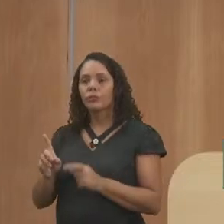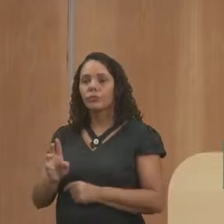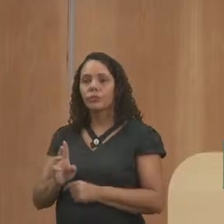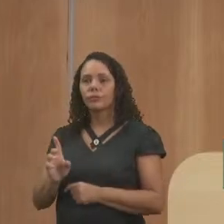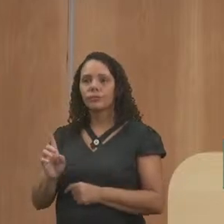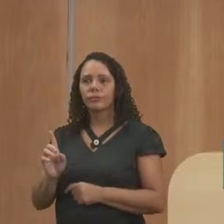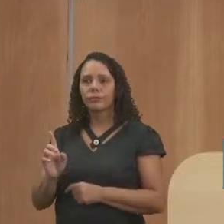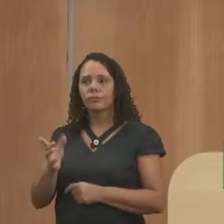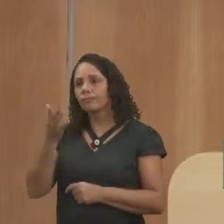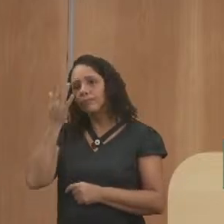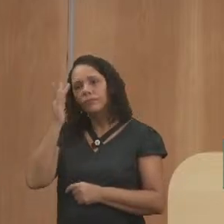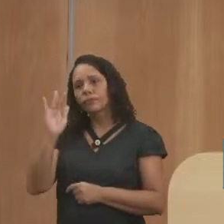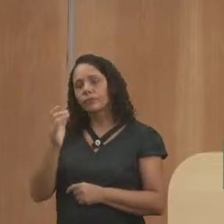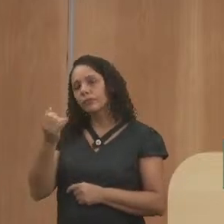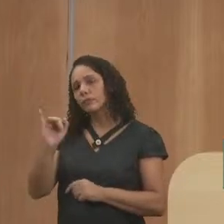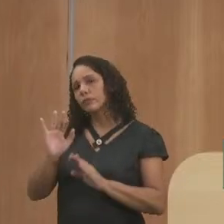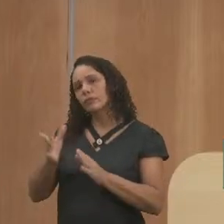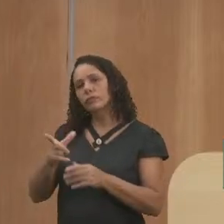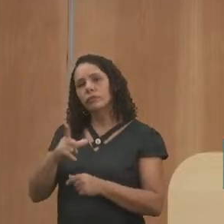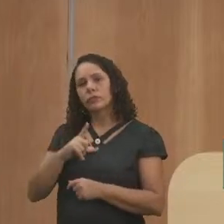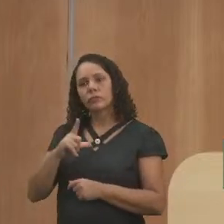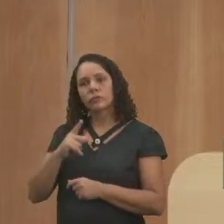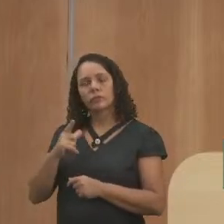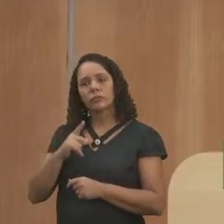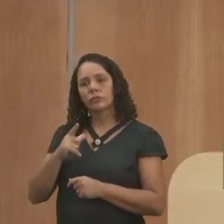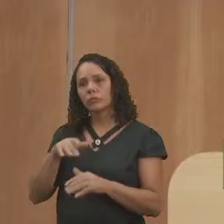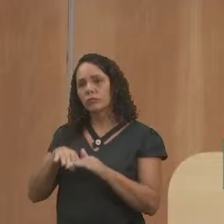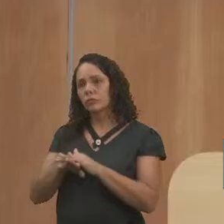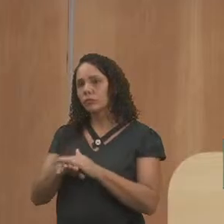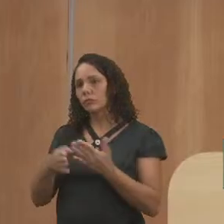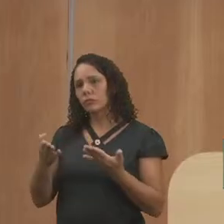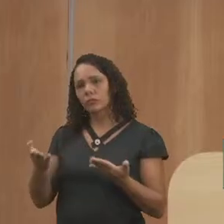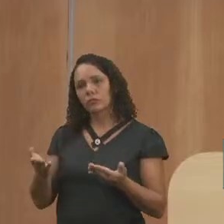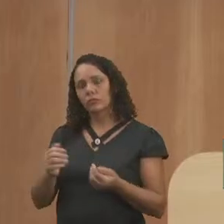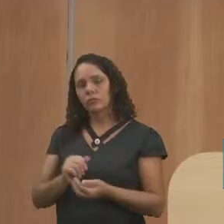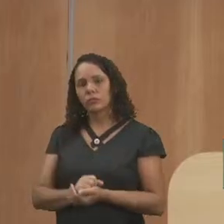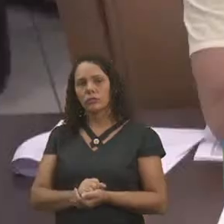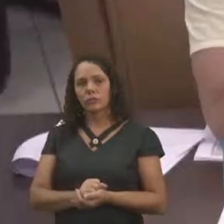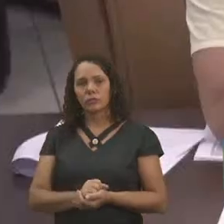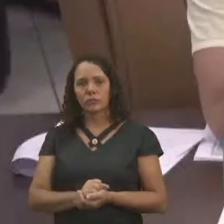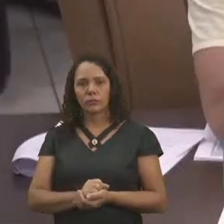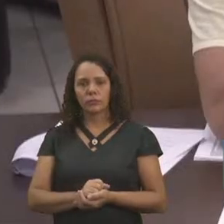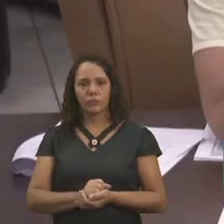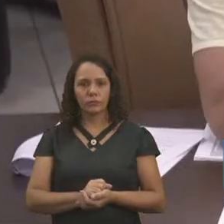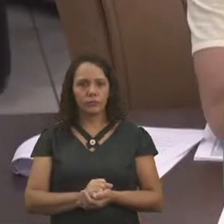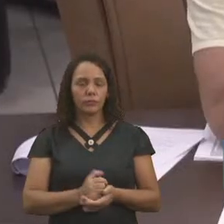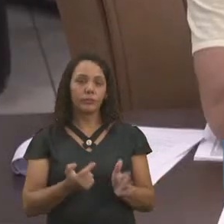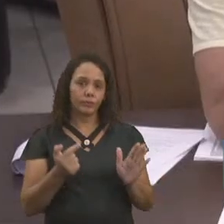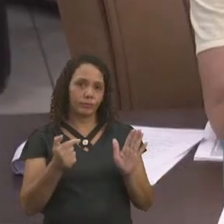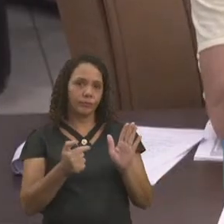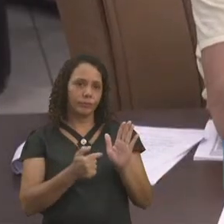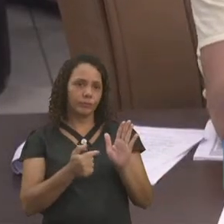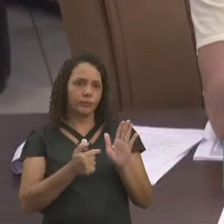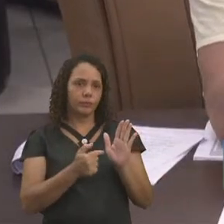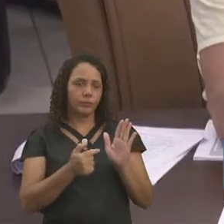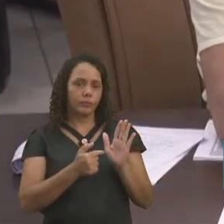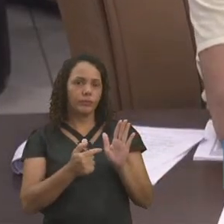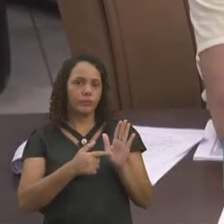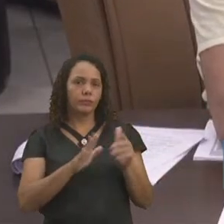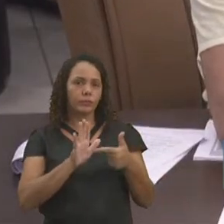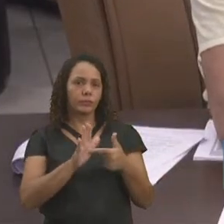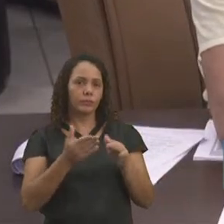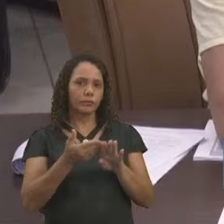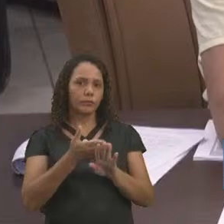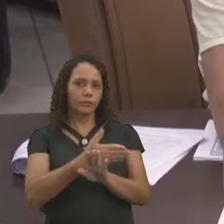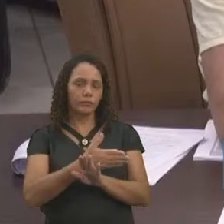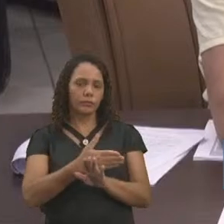me vem à cabeça se a gente tinha alguma gordura, se posso assim dizer. É o que está aqui na apresentação anterior. Vou